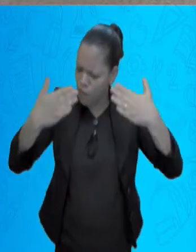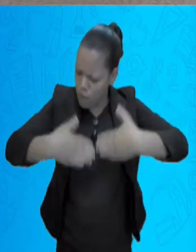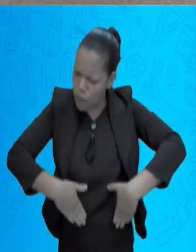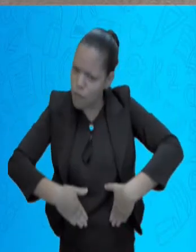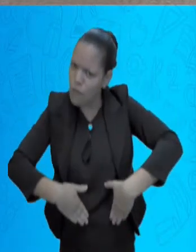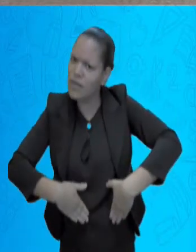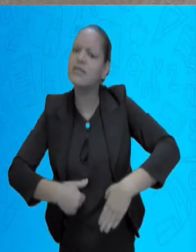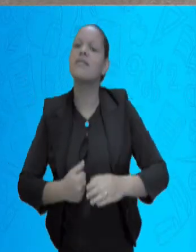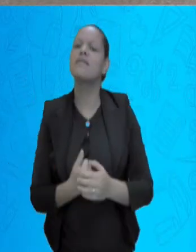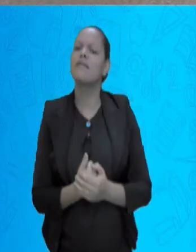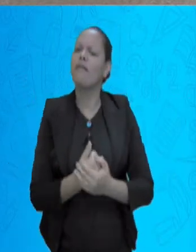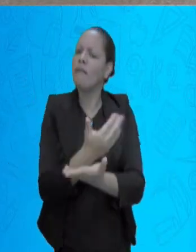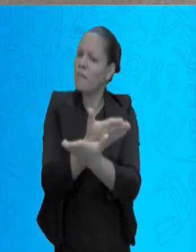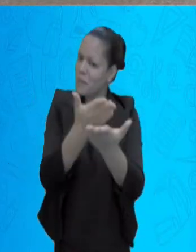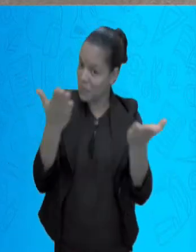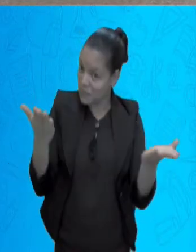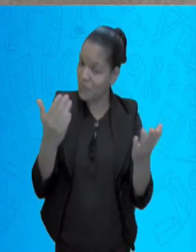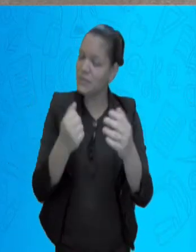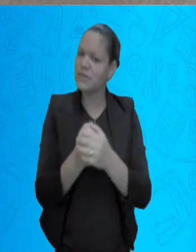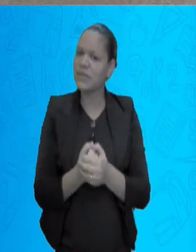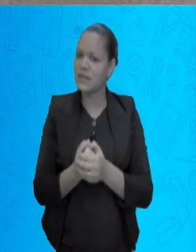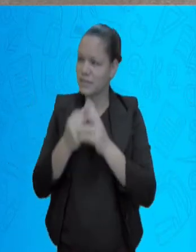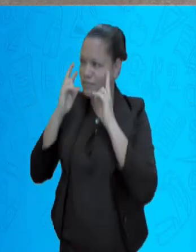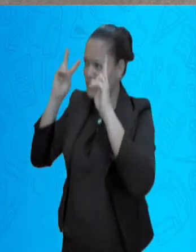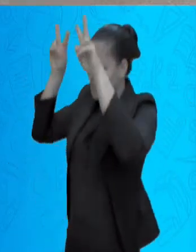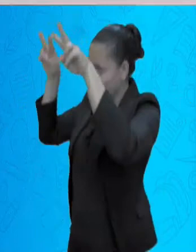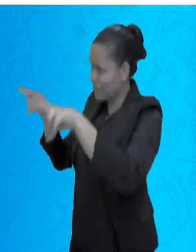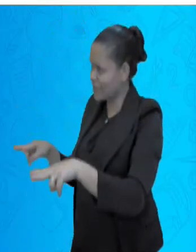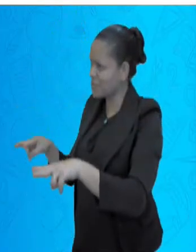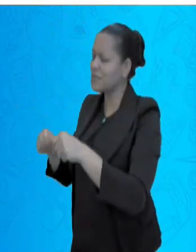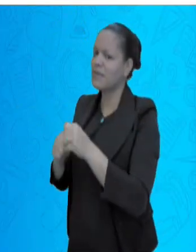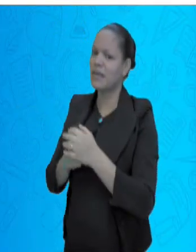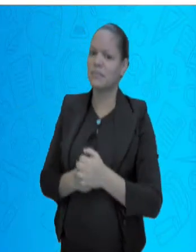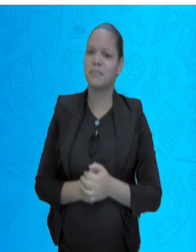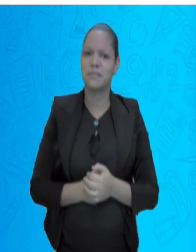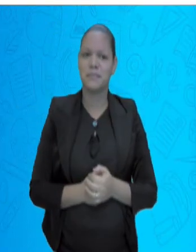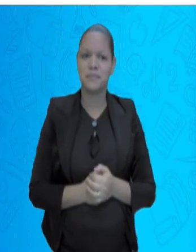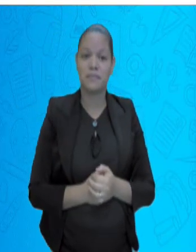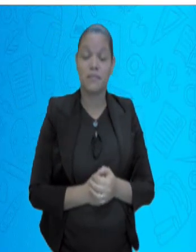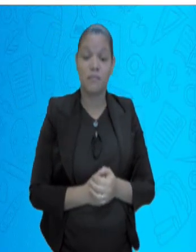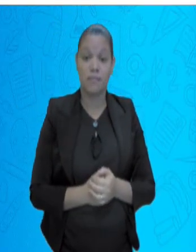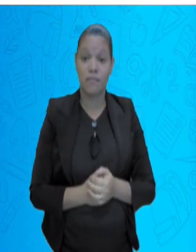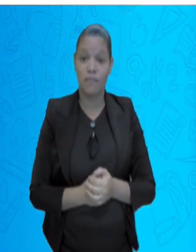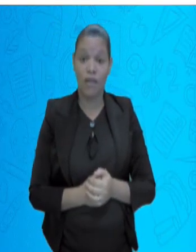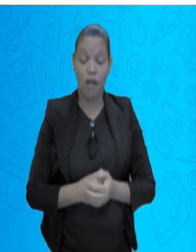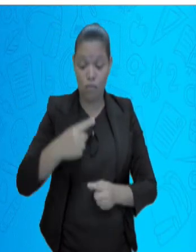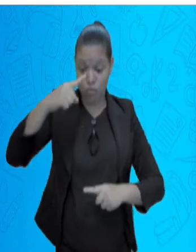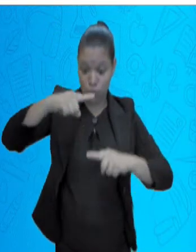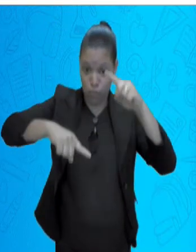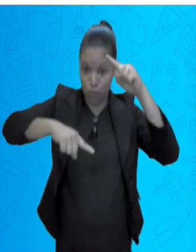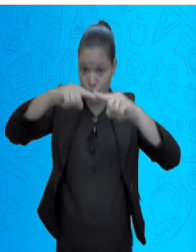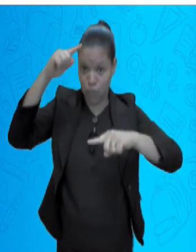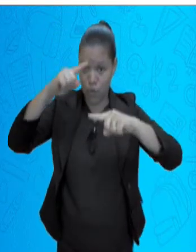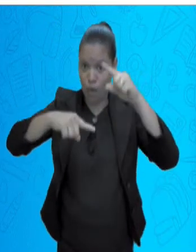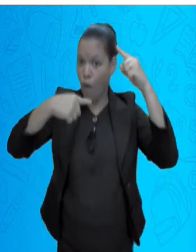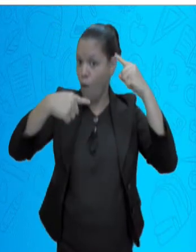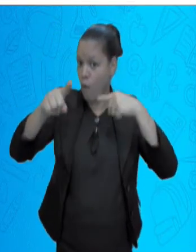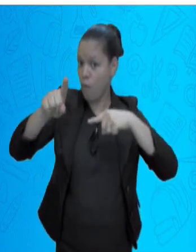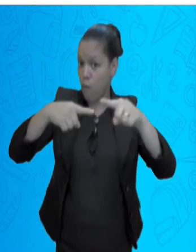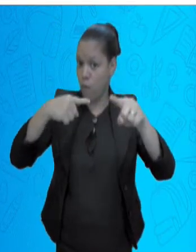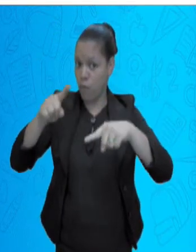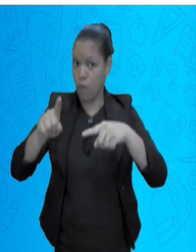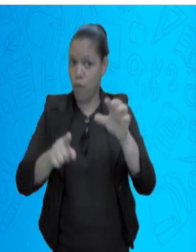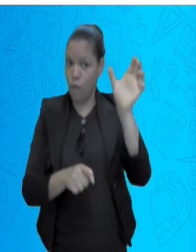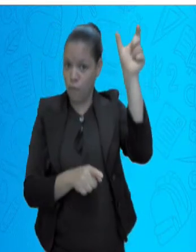hoje. Vamos lá para o slide. Ligue cada instrumento à sua respectiva classificação.